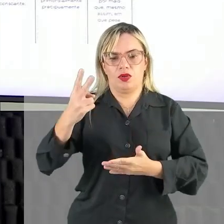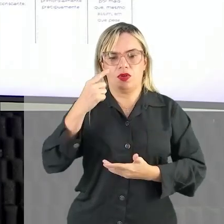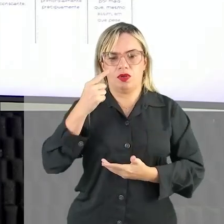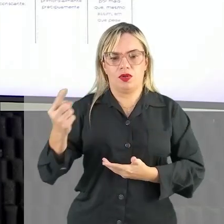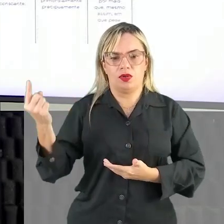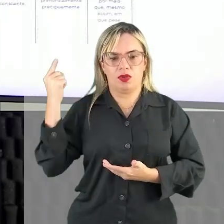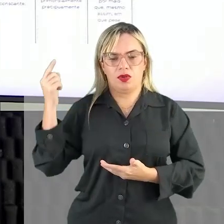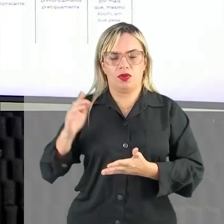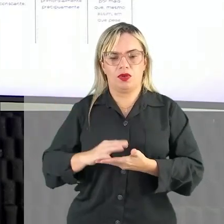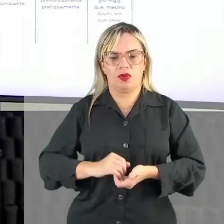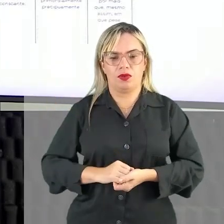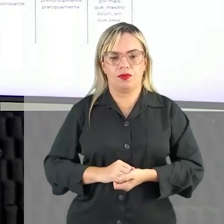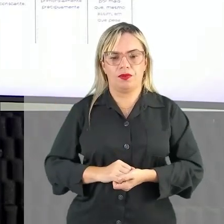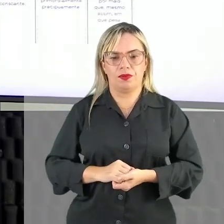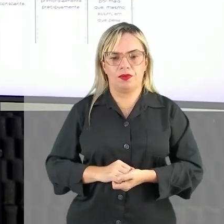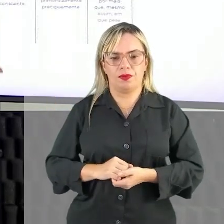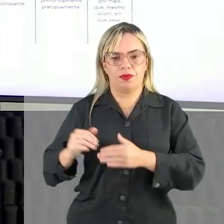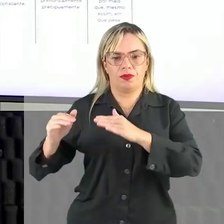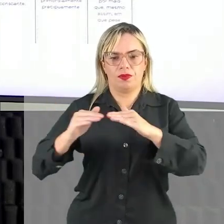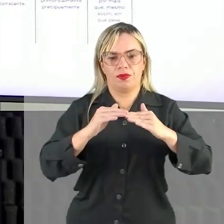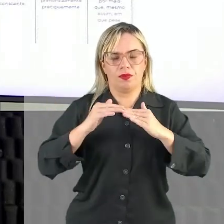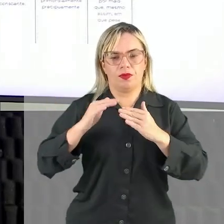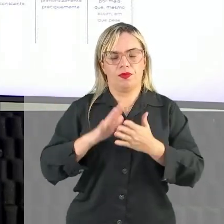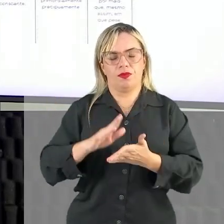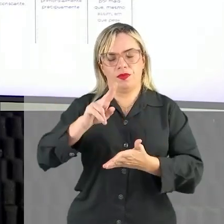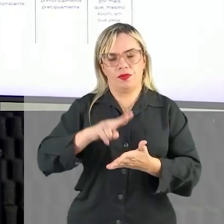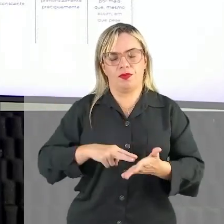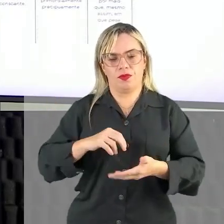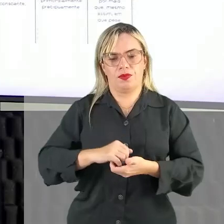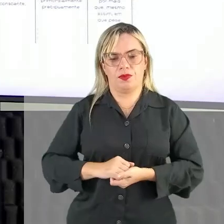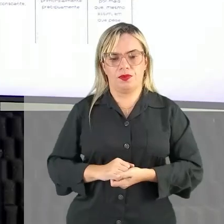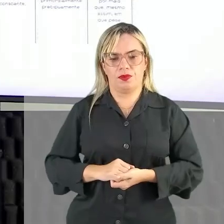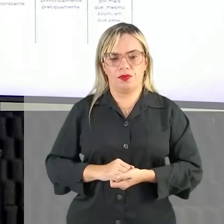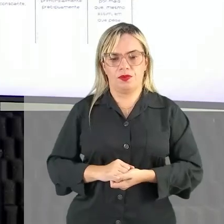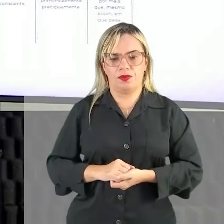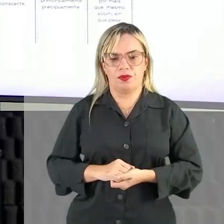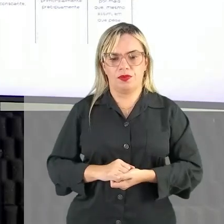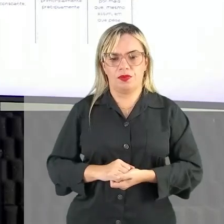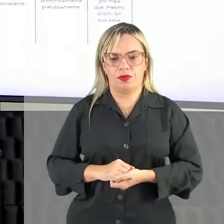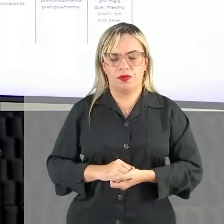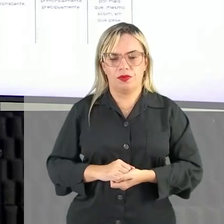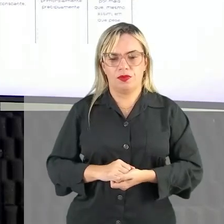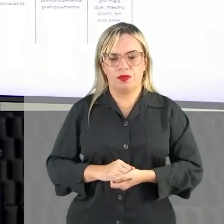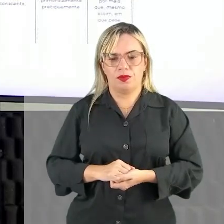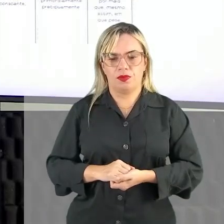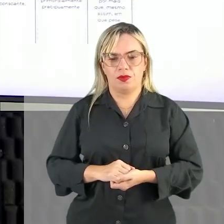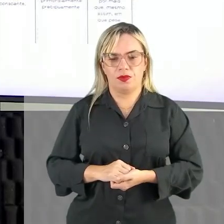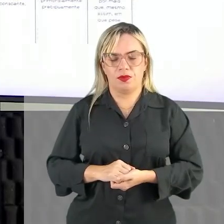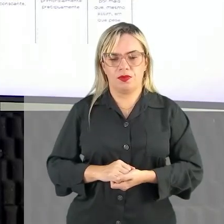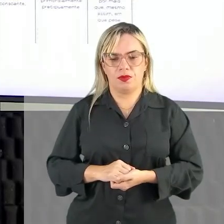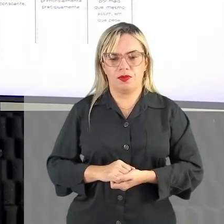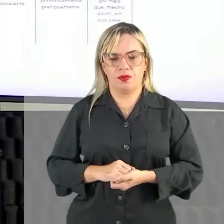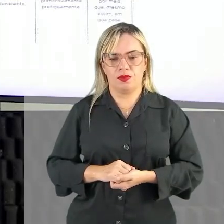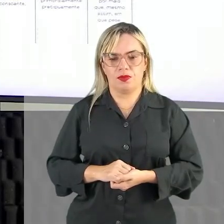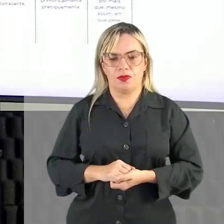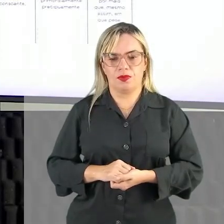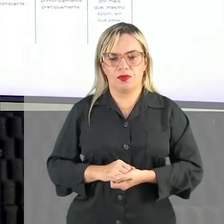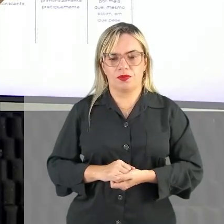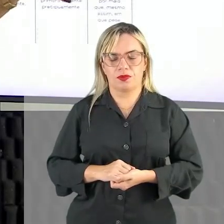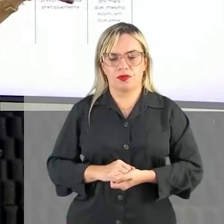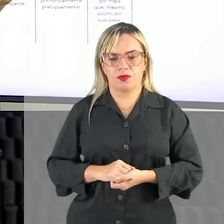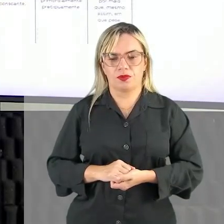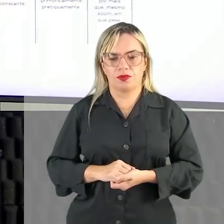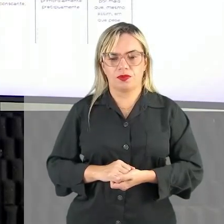mesmo modo que nesse sentido semelhantemente exclusão somente se quer